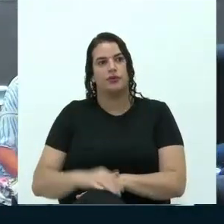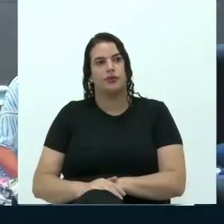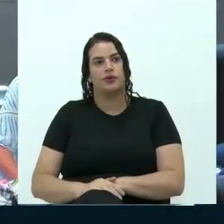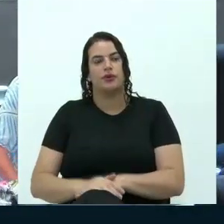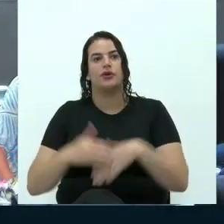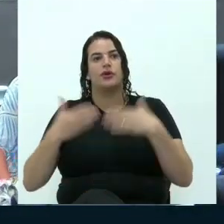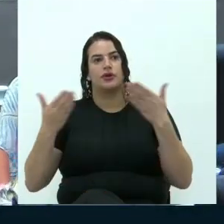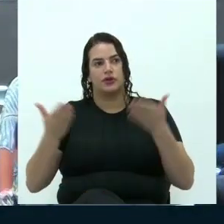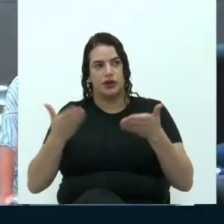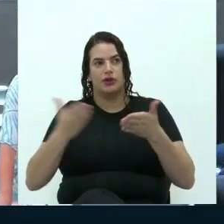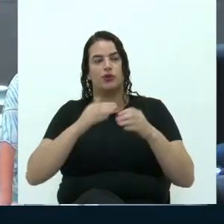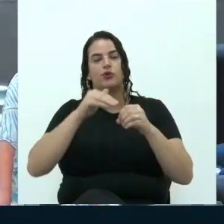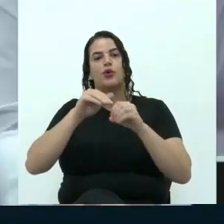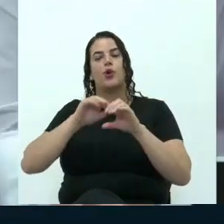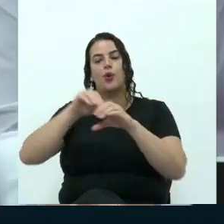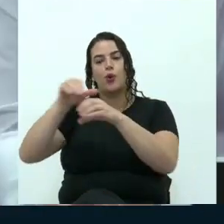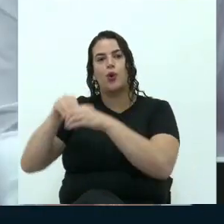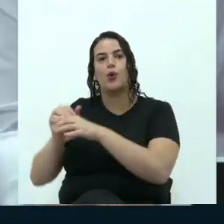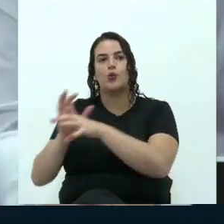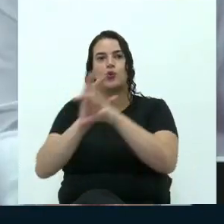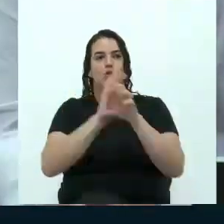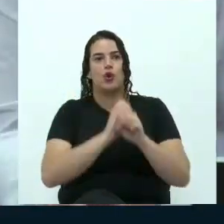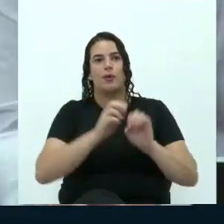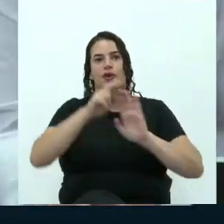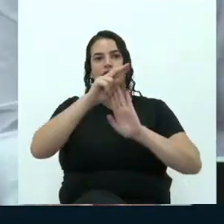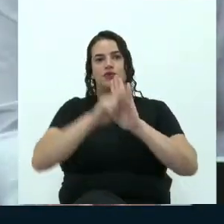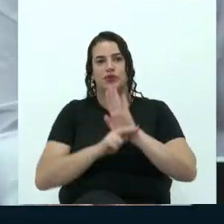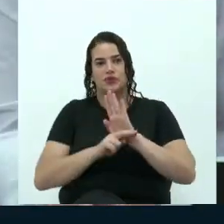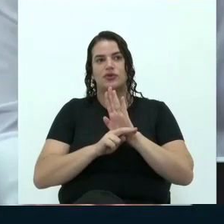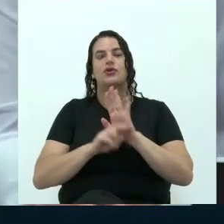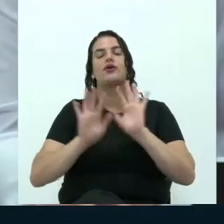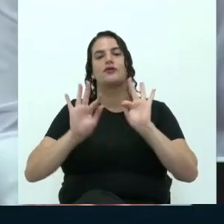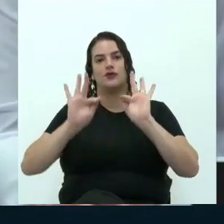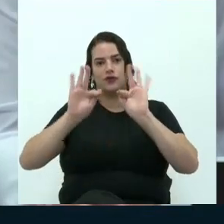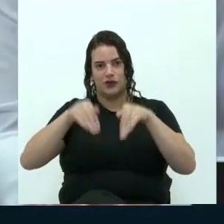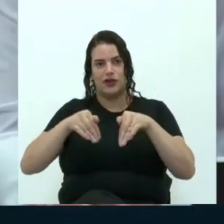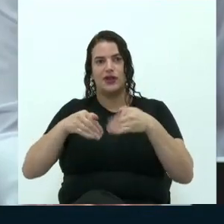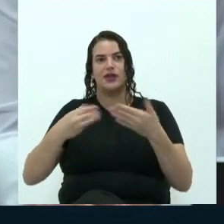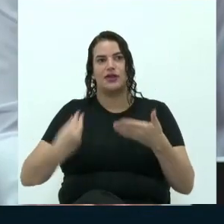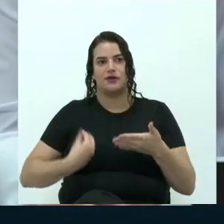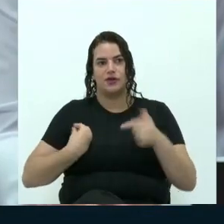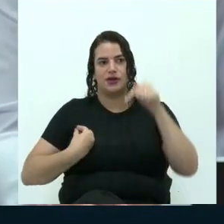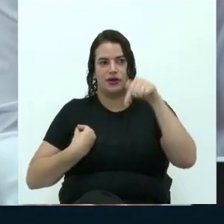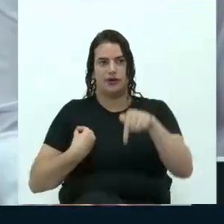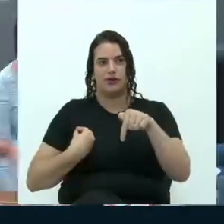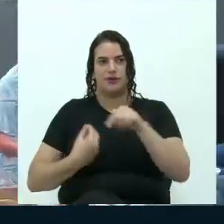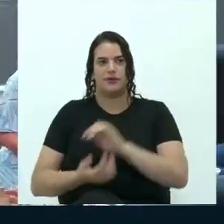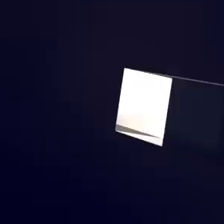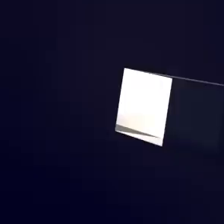Tendo em vista não haver quórum regimental, dou por encerrada a presente sessão.